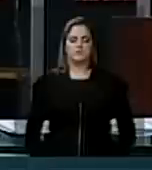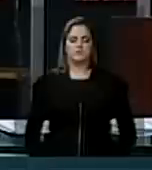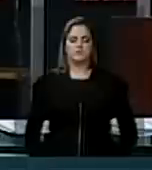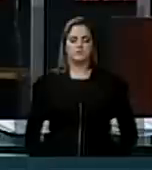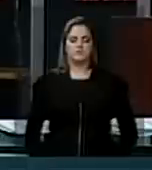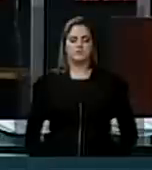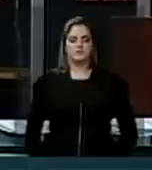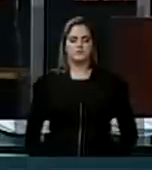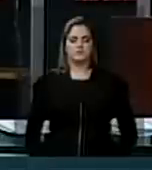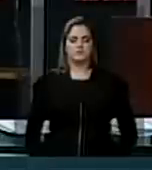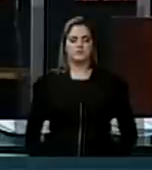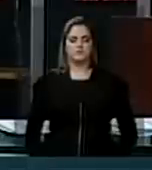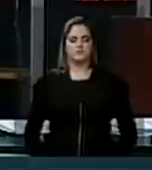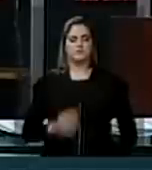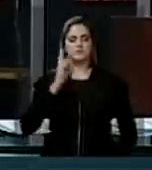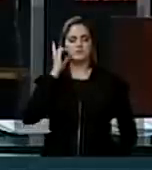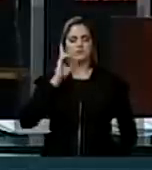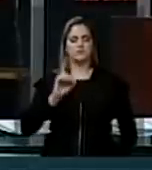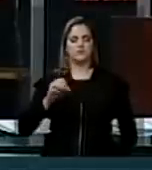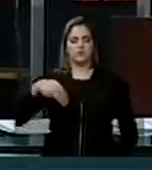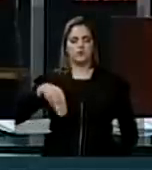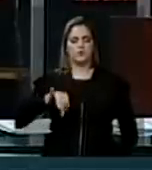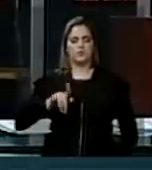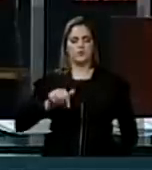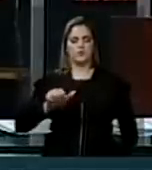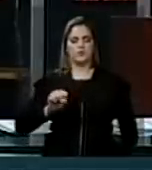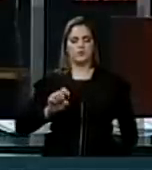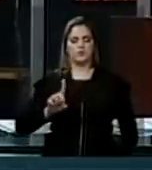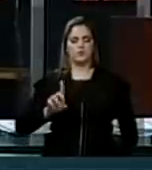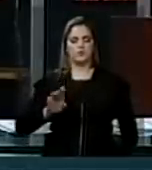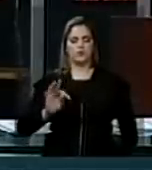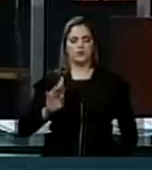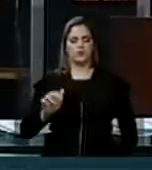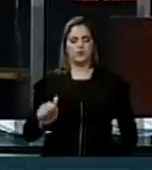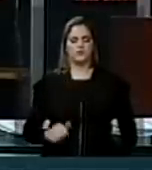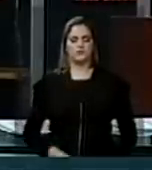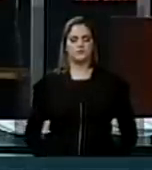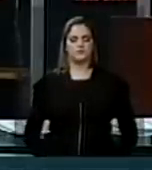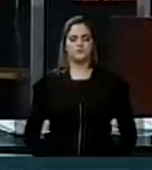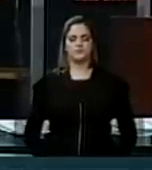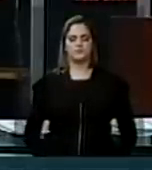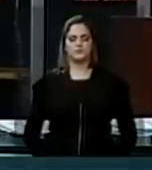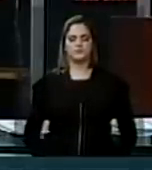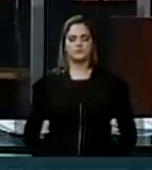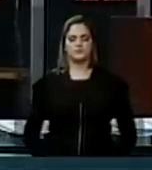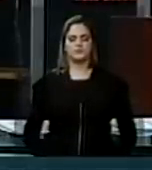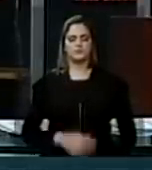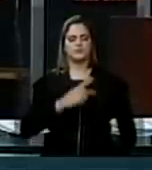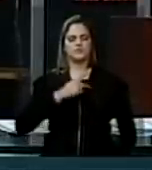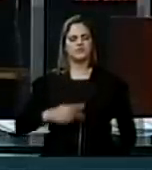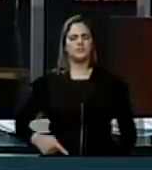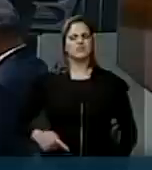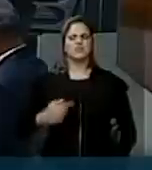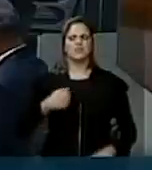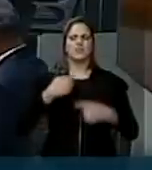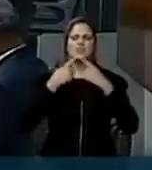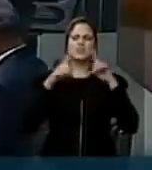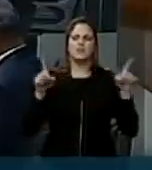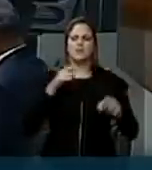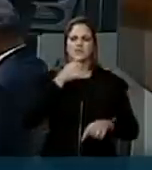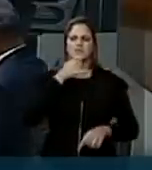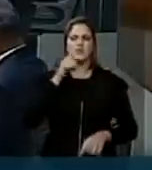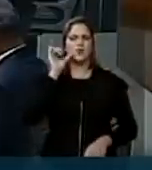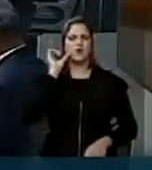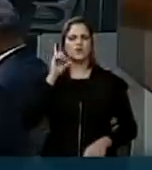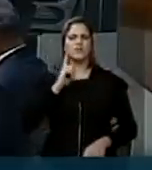muito bem domingo Dutra e depois tamarati senhor presidente eu quero apenas lamentar o voto dado